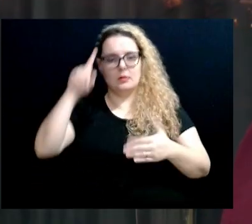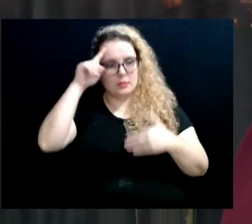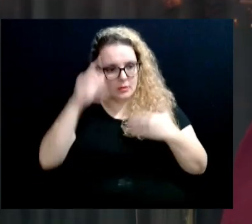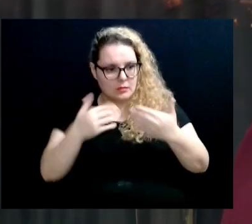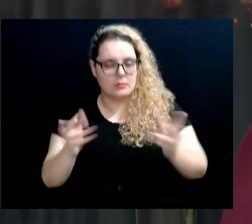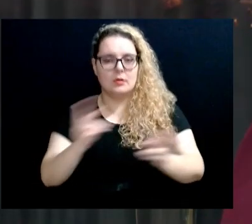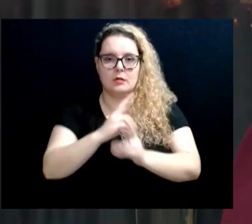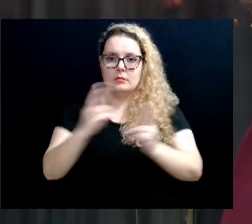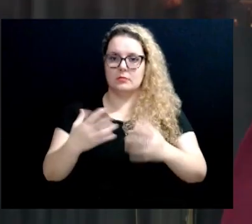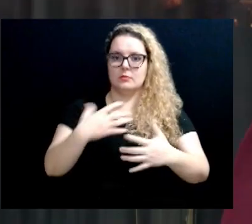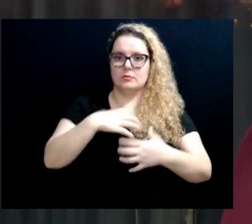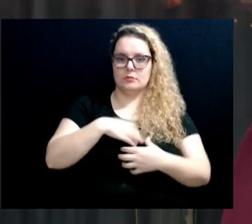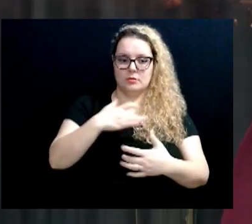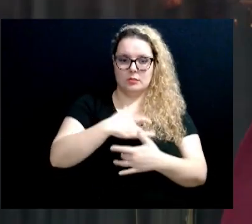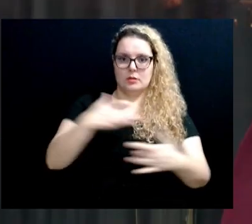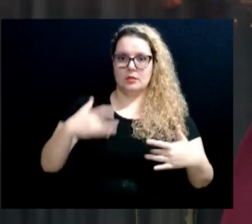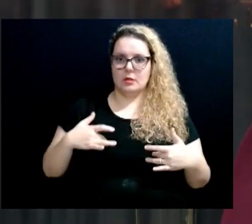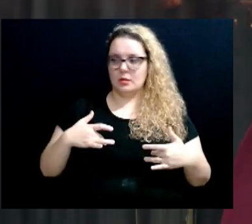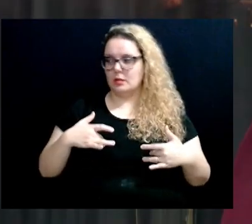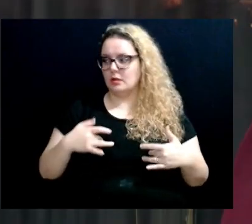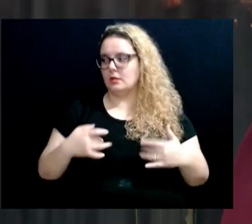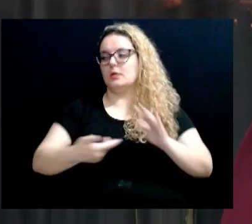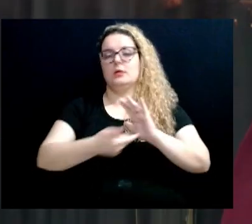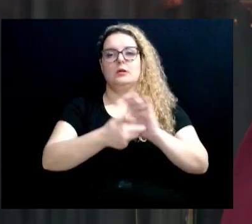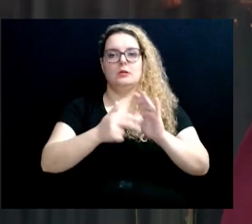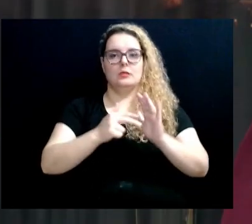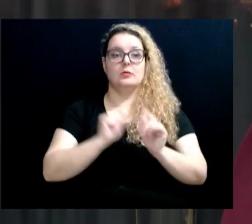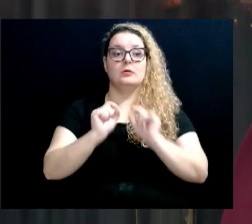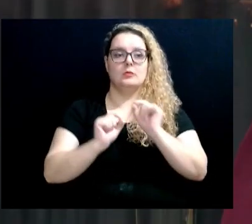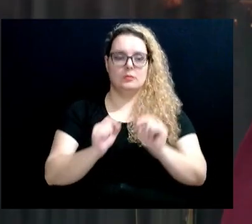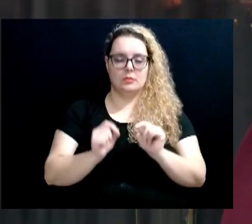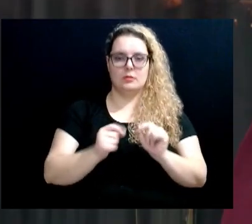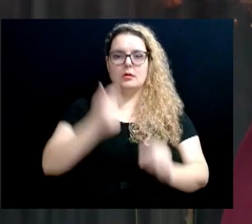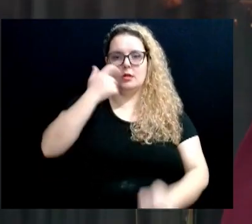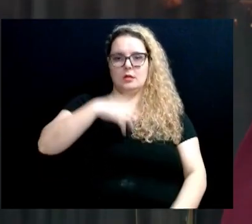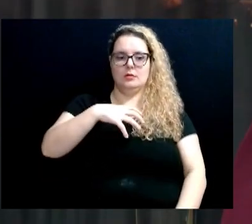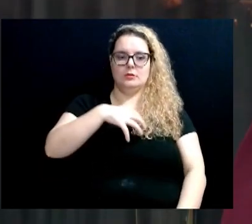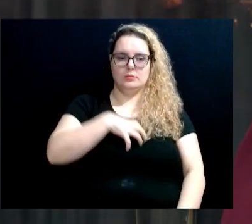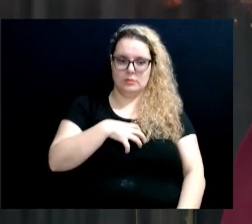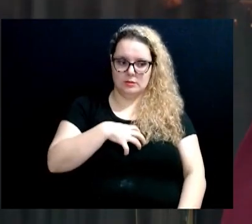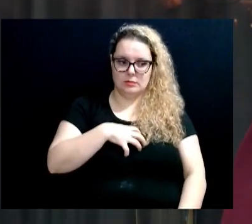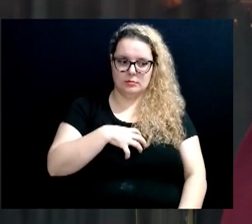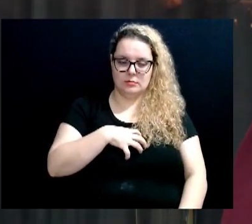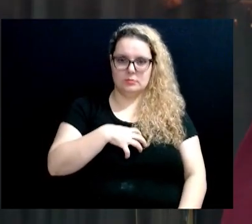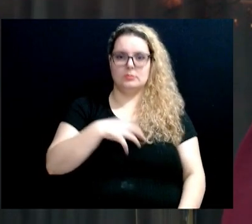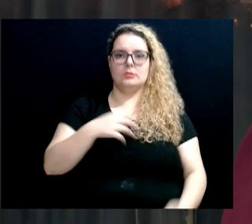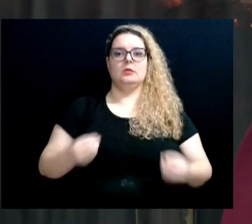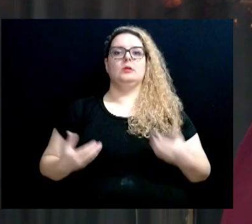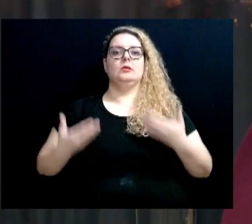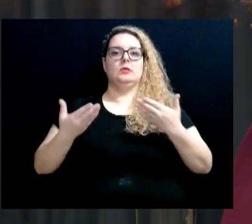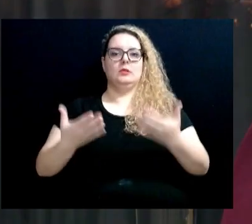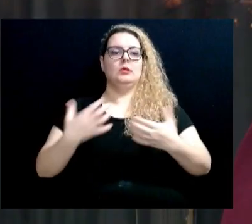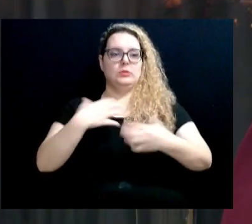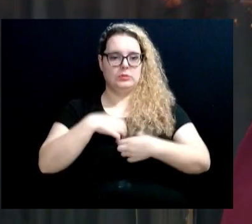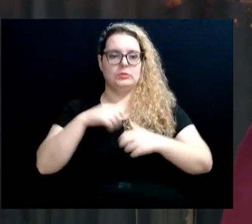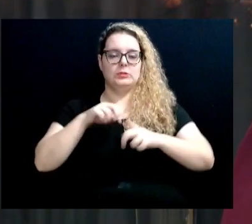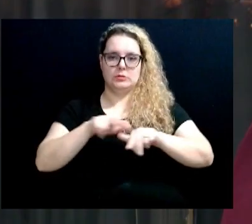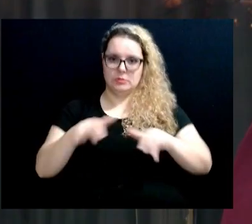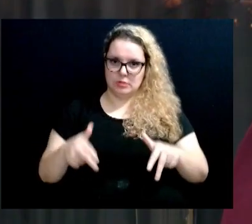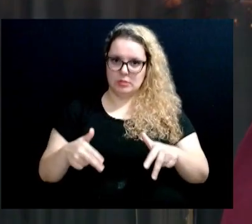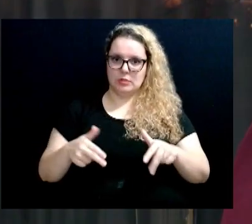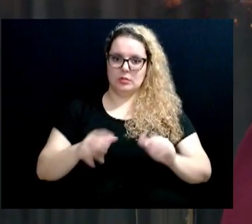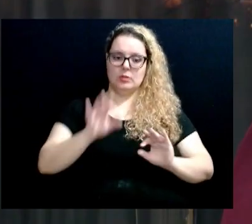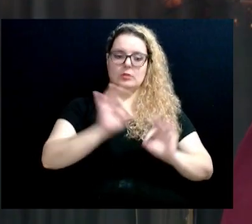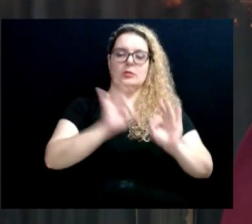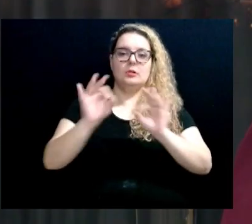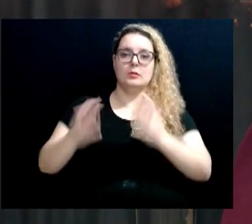saudável. Significa saudável. Eu sinto, eu trago esse sentimento, eu elaboro e eu